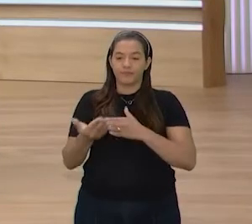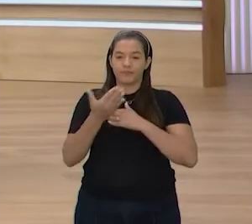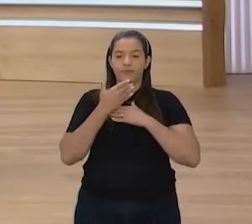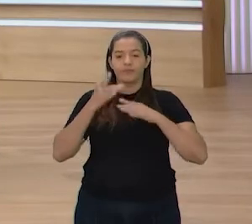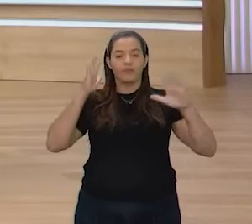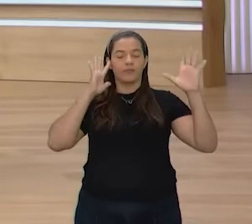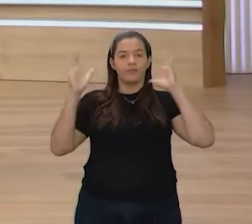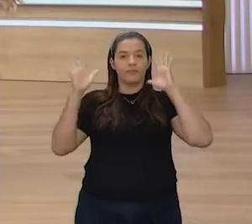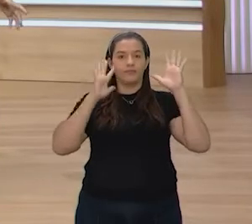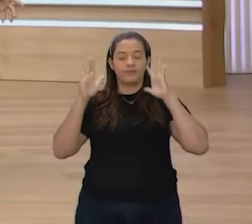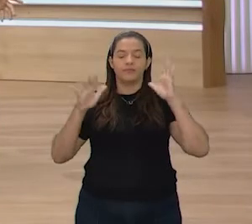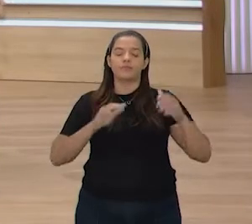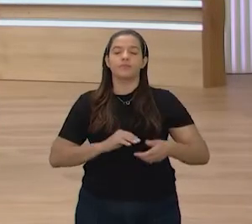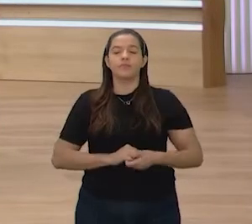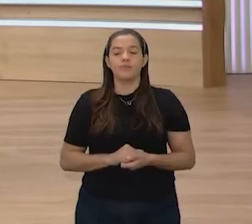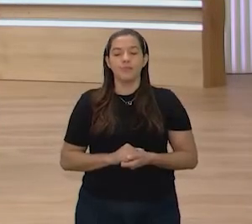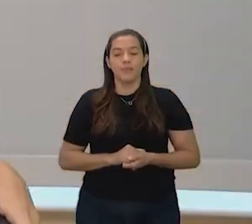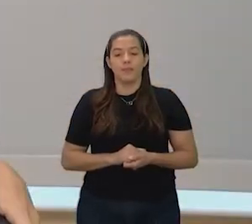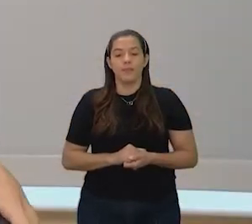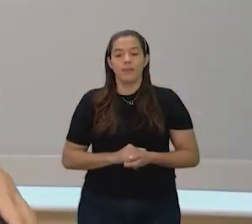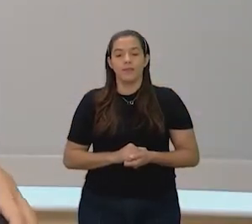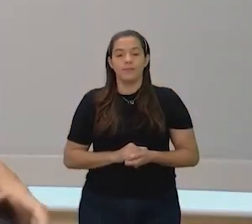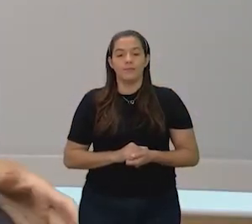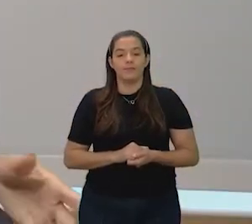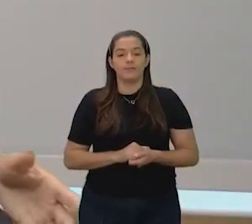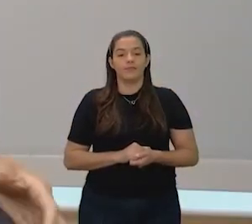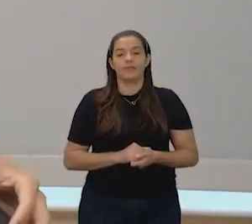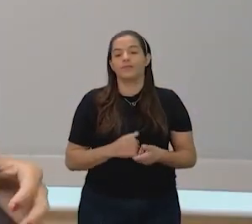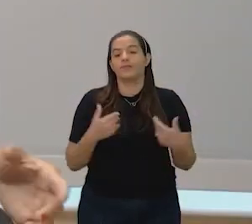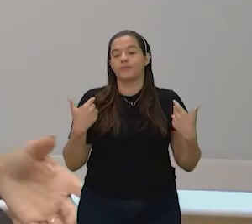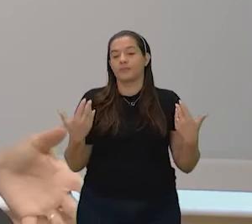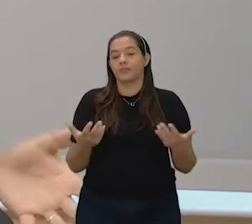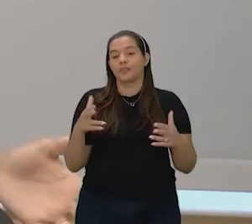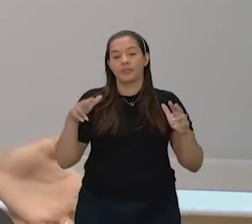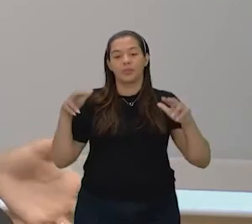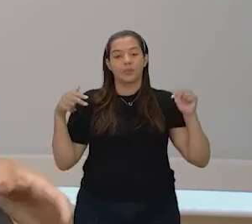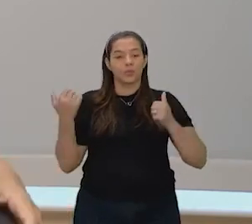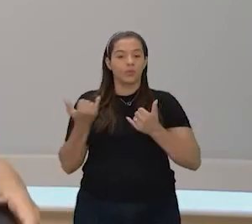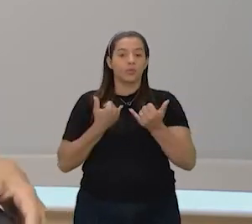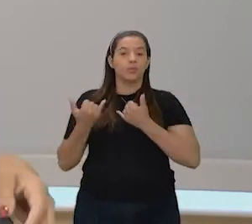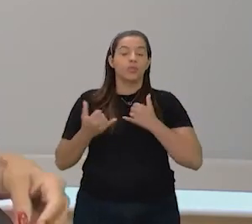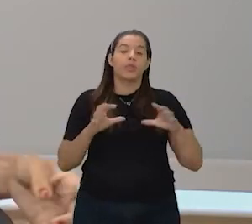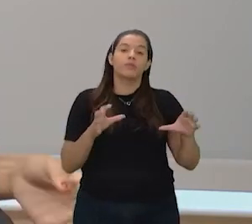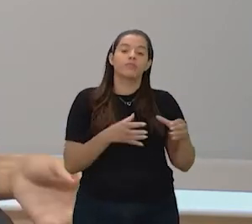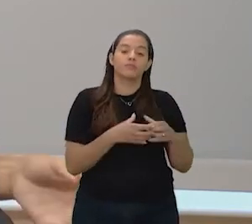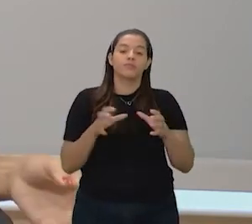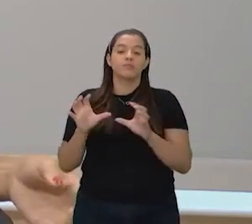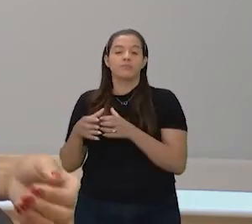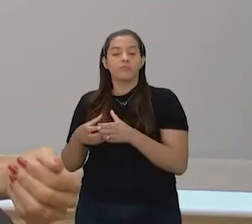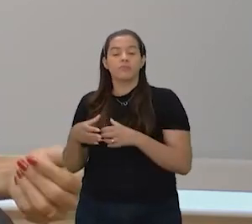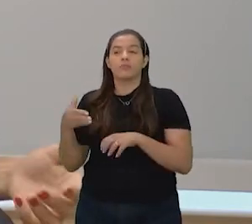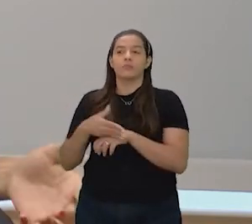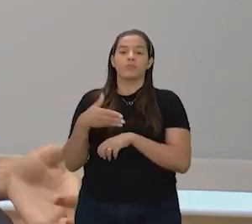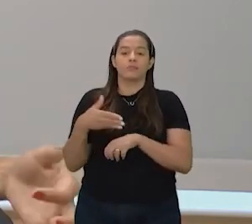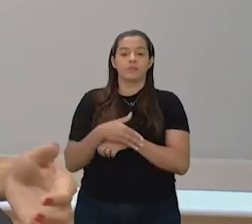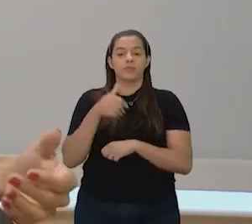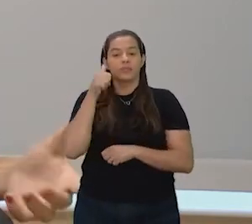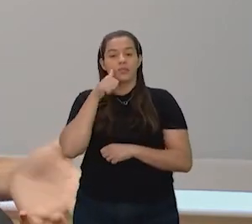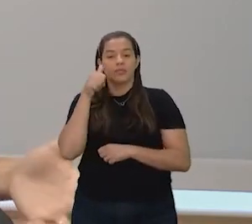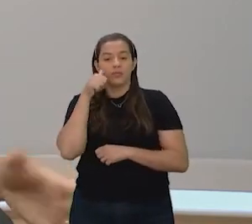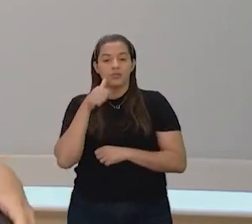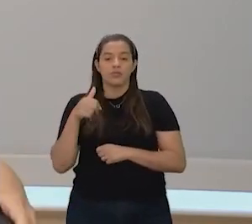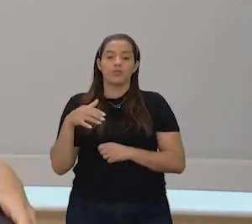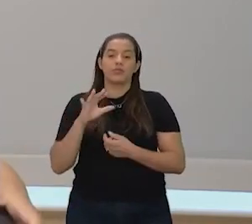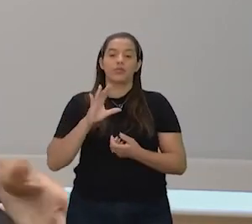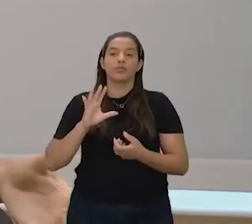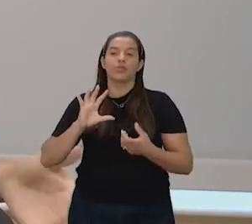reflexões. Eu nunca ouvi falar, inclusive, dos clubes de futsal feminino ou participação das mulheres em